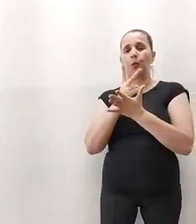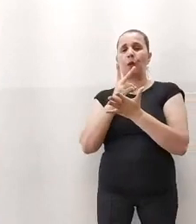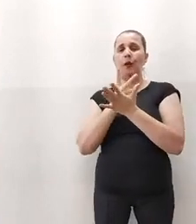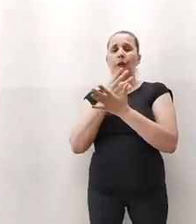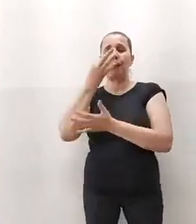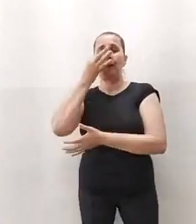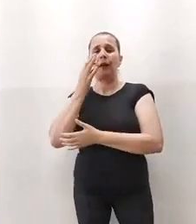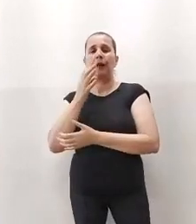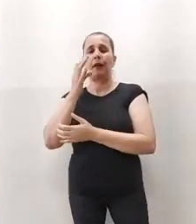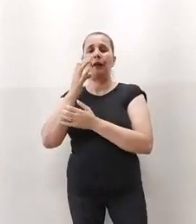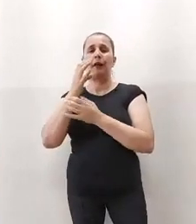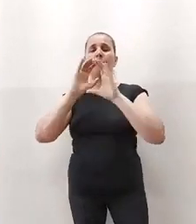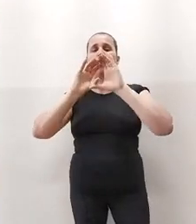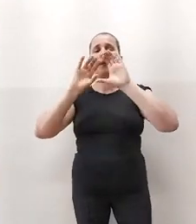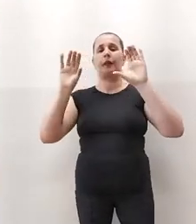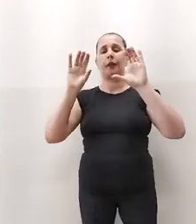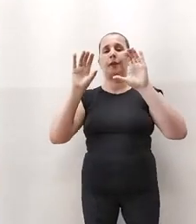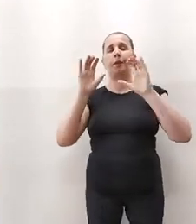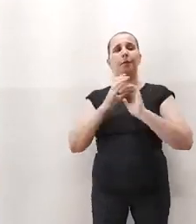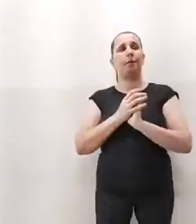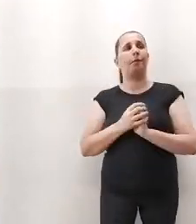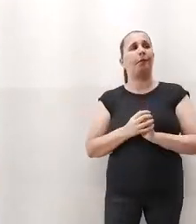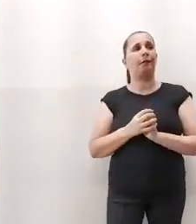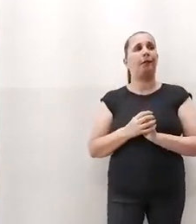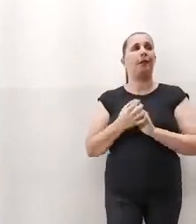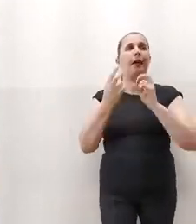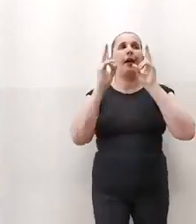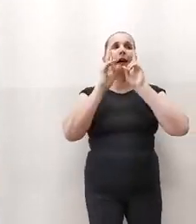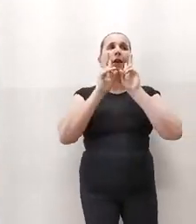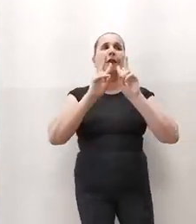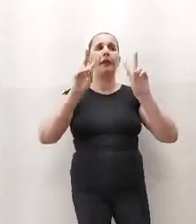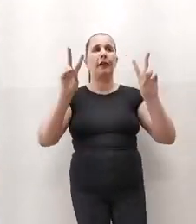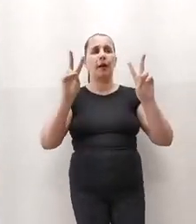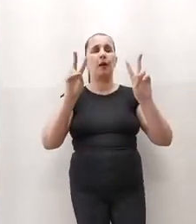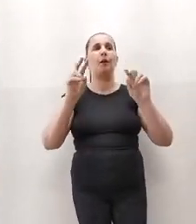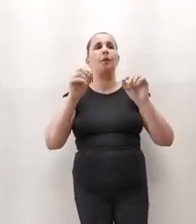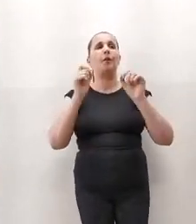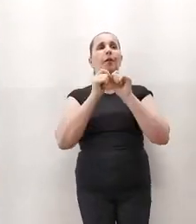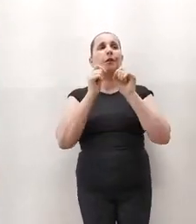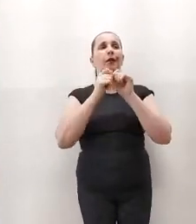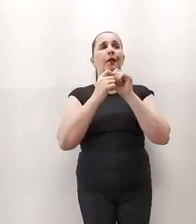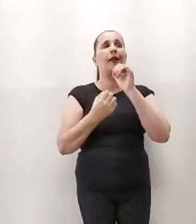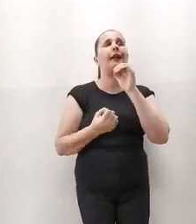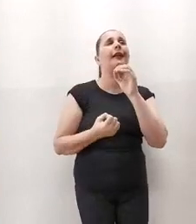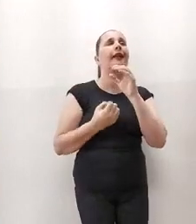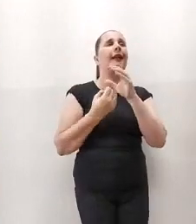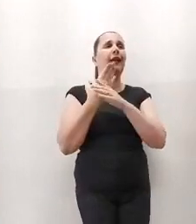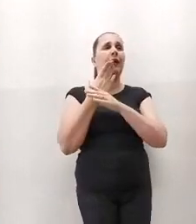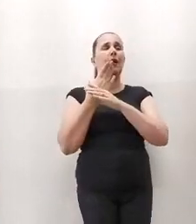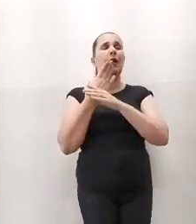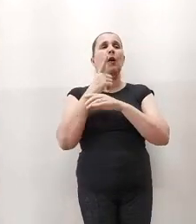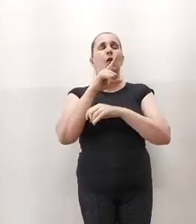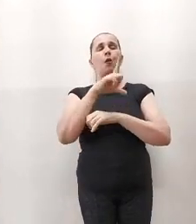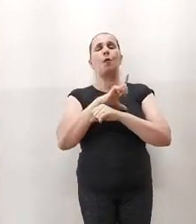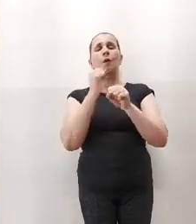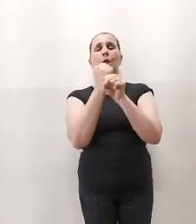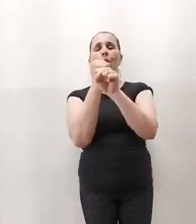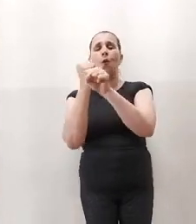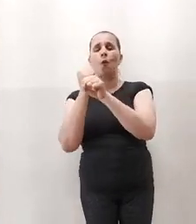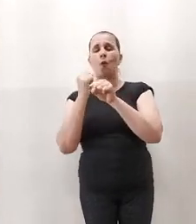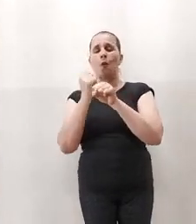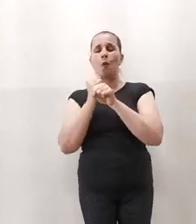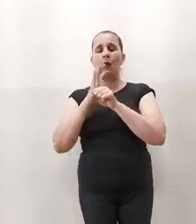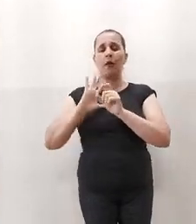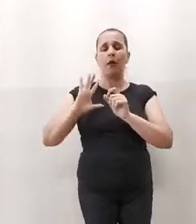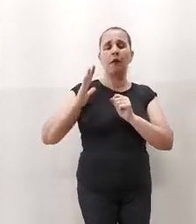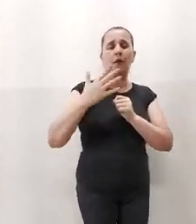seus pés e ele é glorificado. A visão terrena me faz criar uma construção à minha volta no